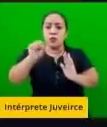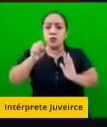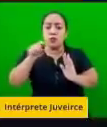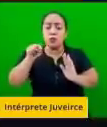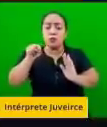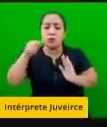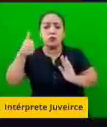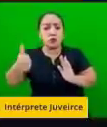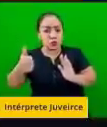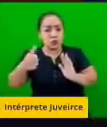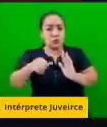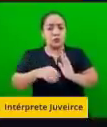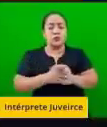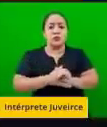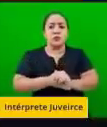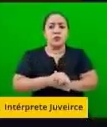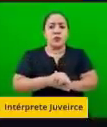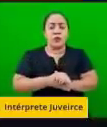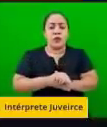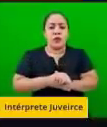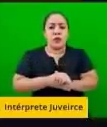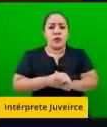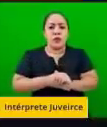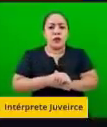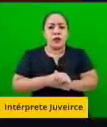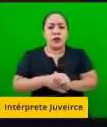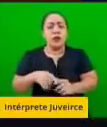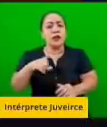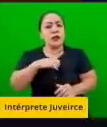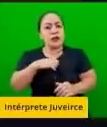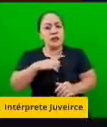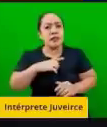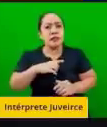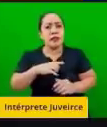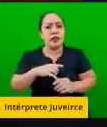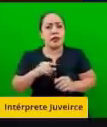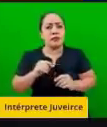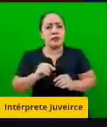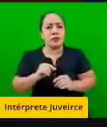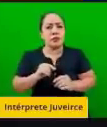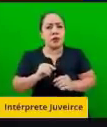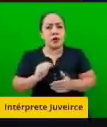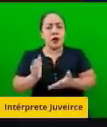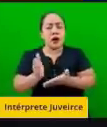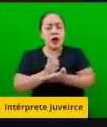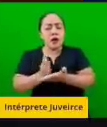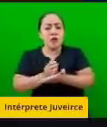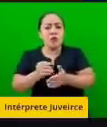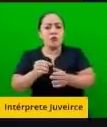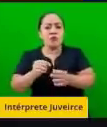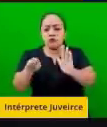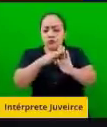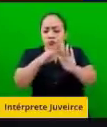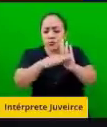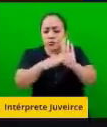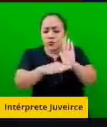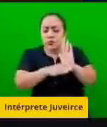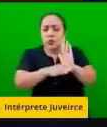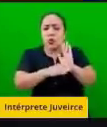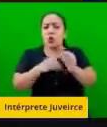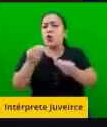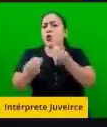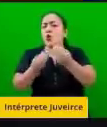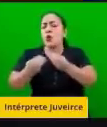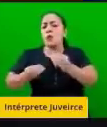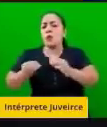fazem parte da seção do documento que fala sobre as ações dos professores ou das atribuições